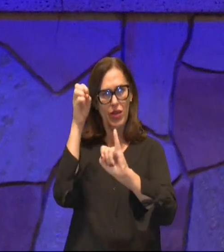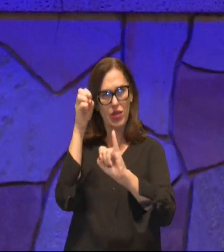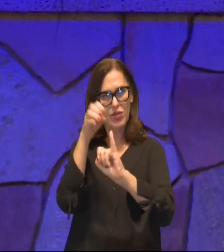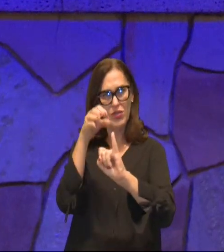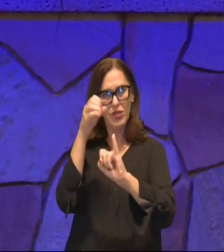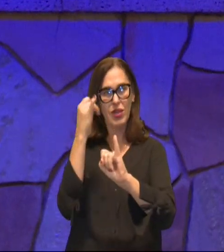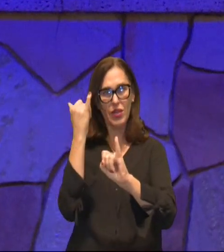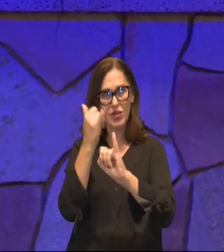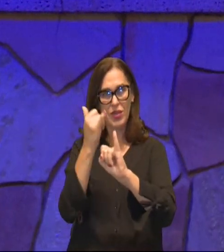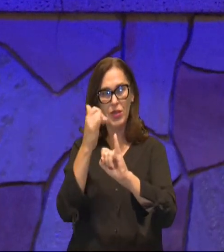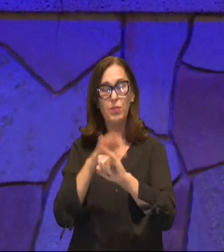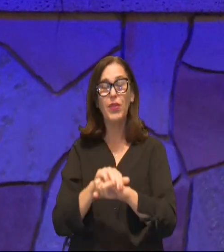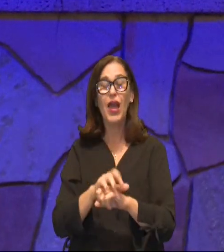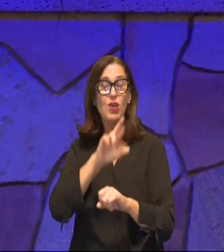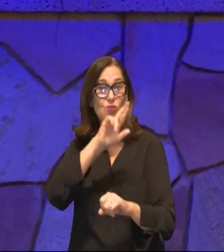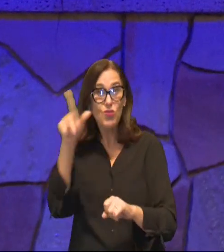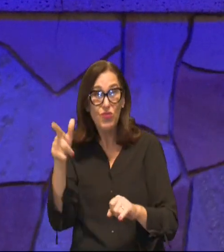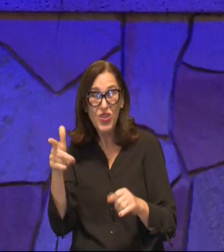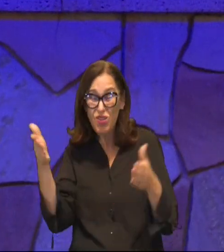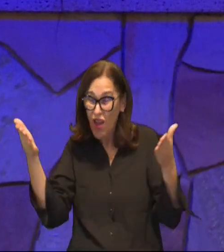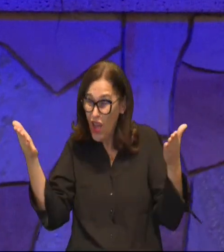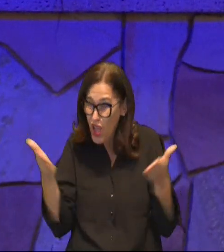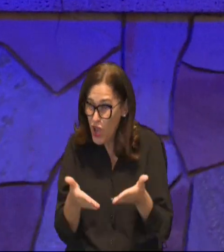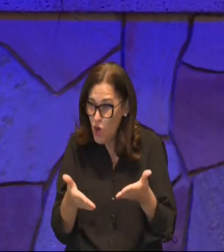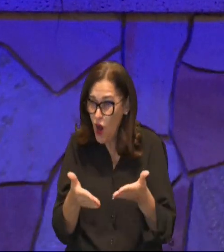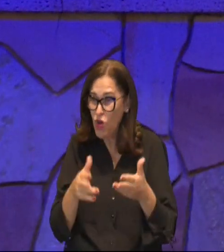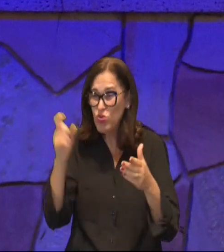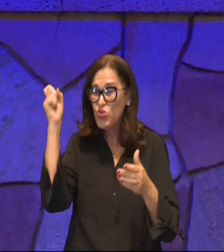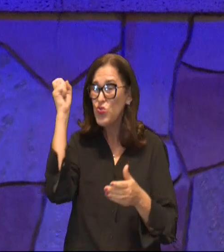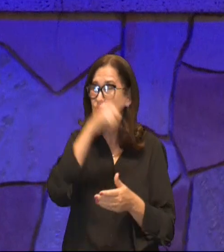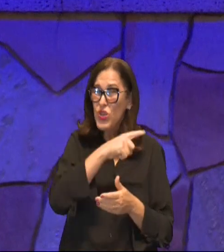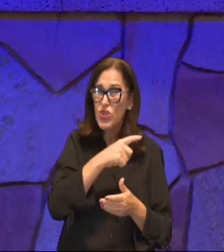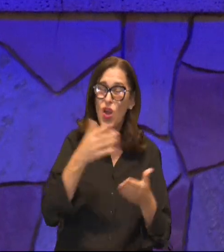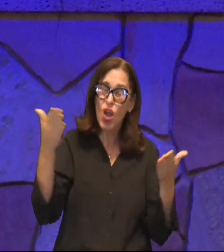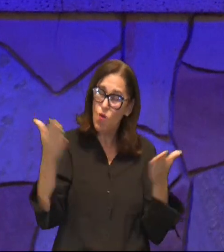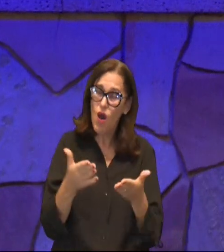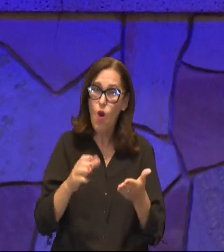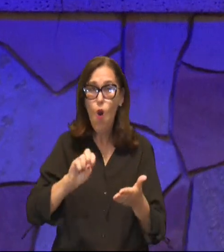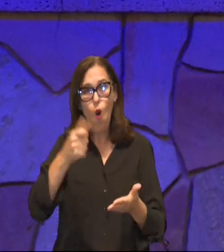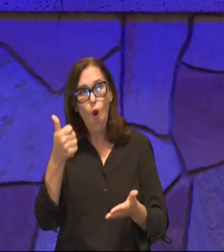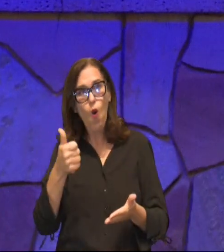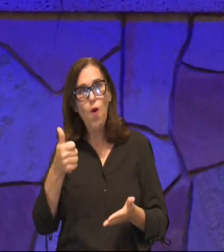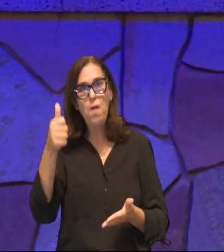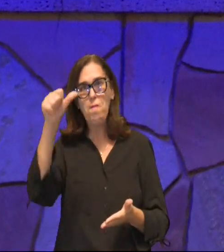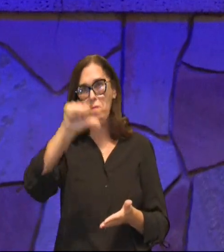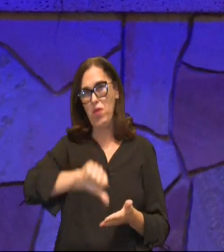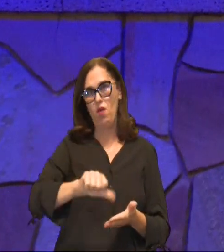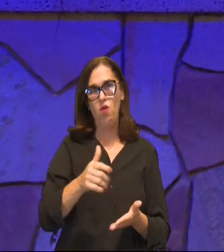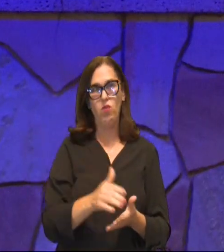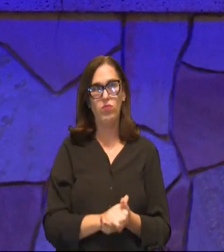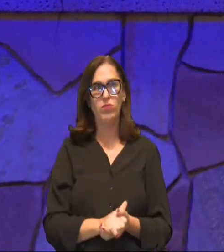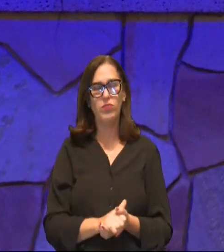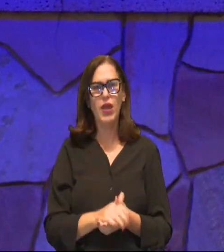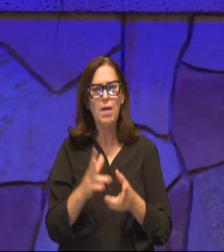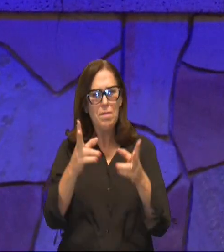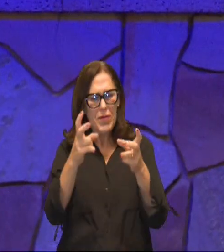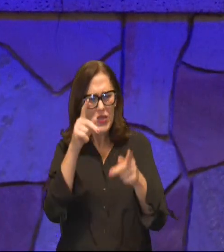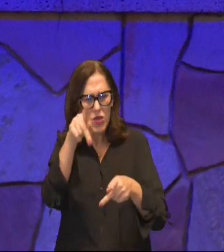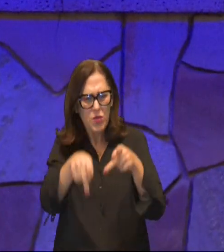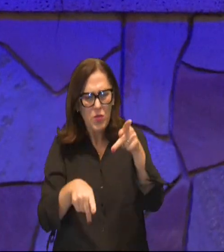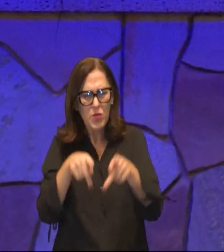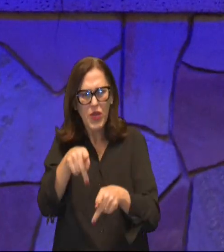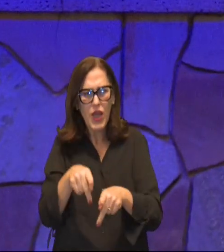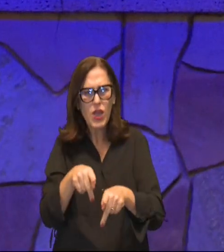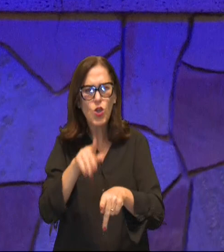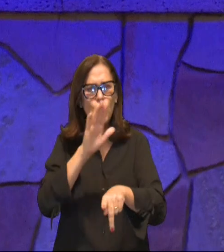era tão difícil quanto os nossos tempos e talvez muito pior. Percebam como estava o povo do